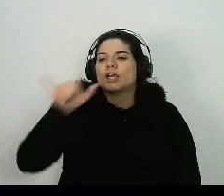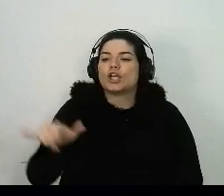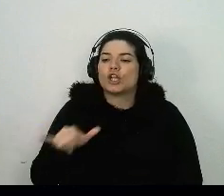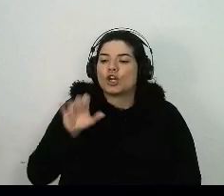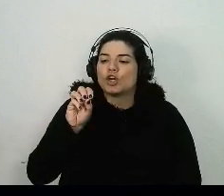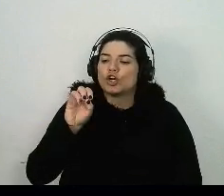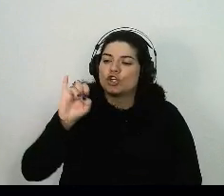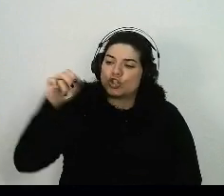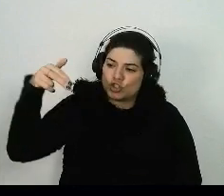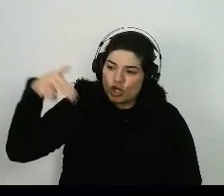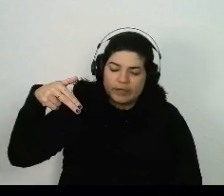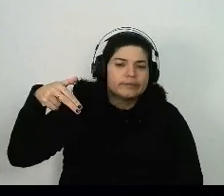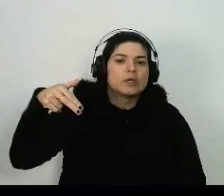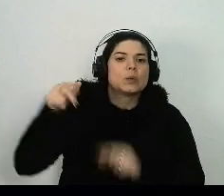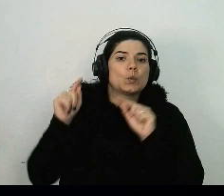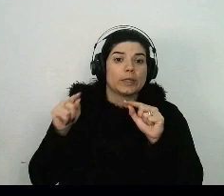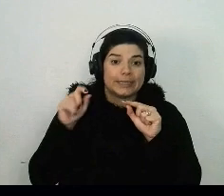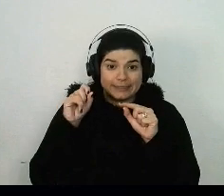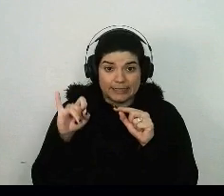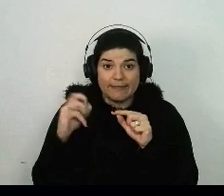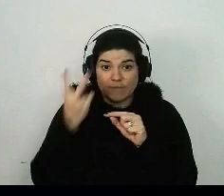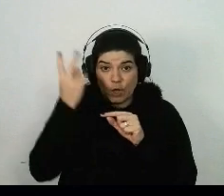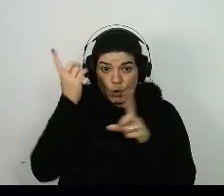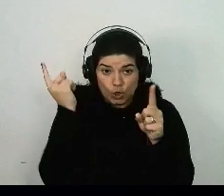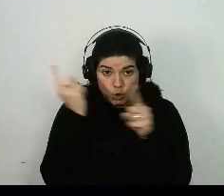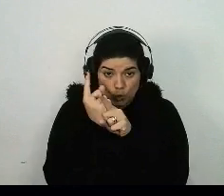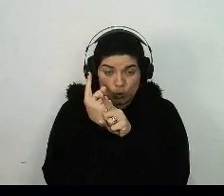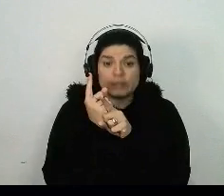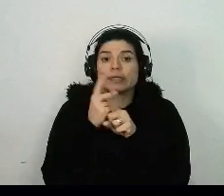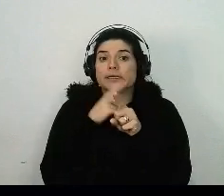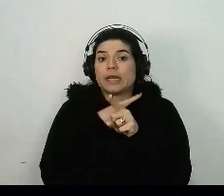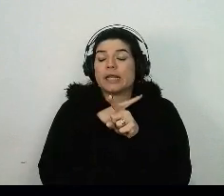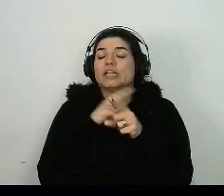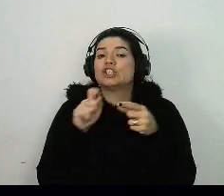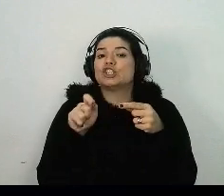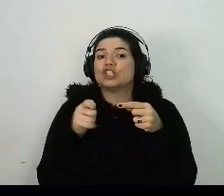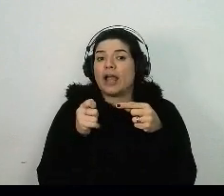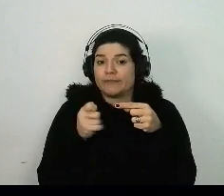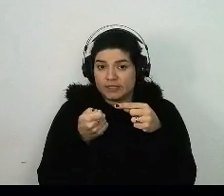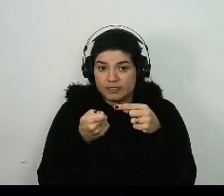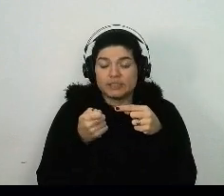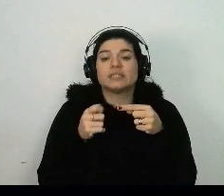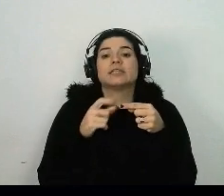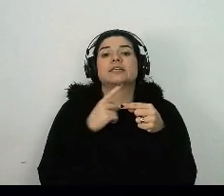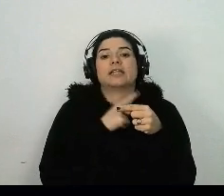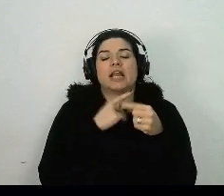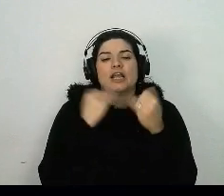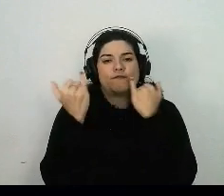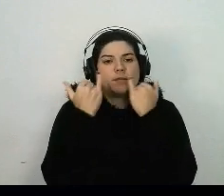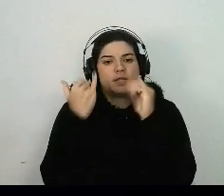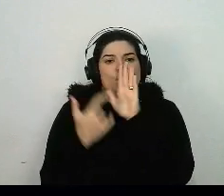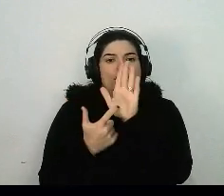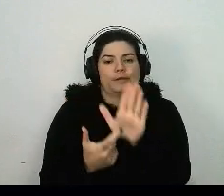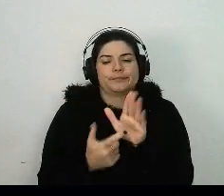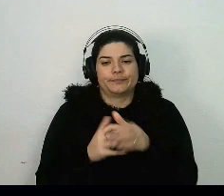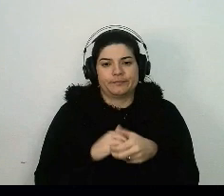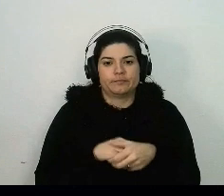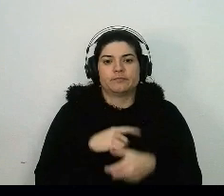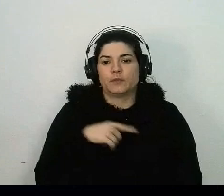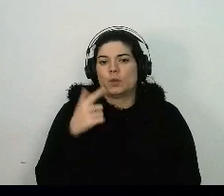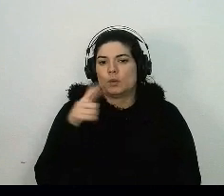se aquele valor é encontrado através de uma chave, eu trago essa informação. Já no MongoDB, que é um banco